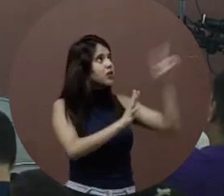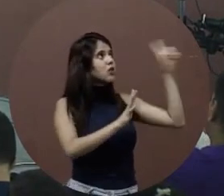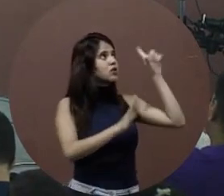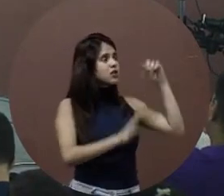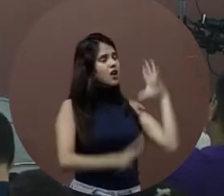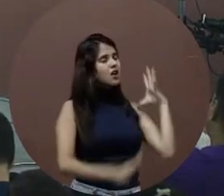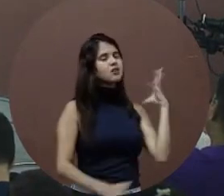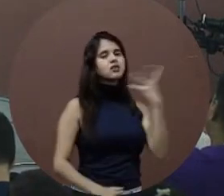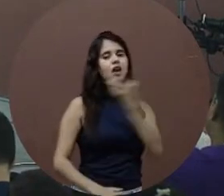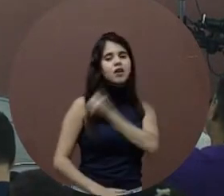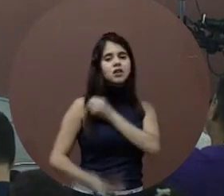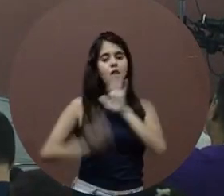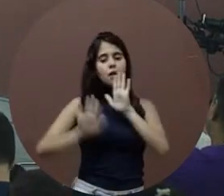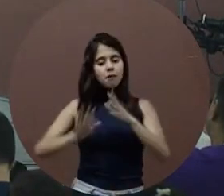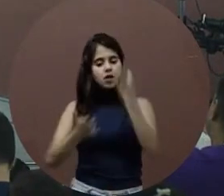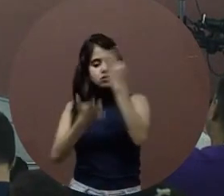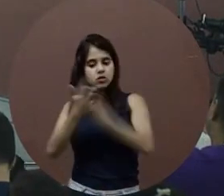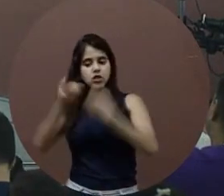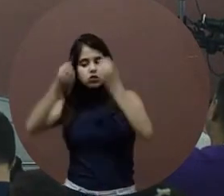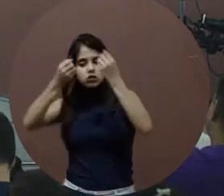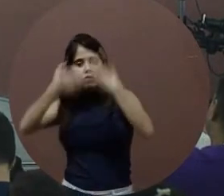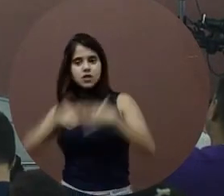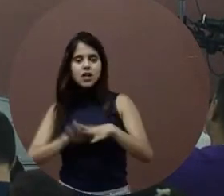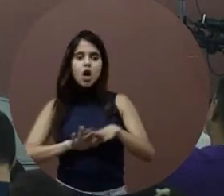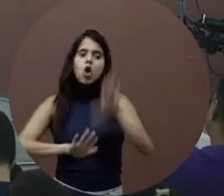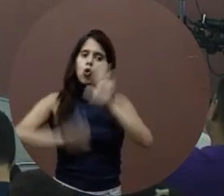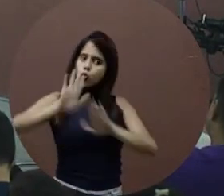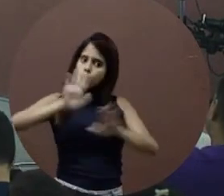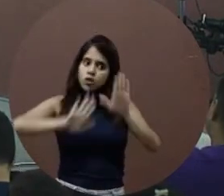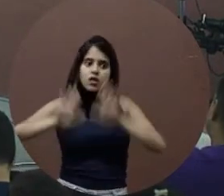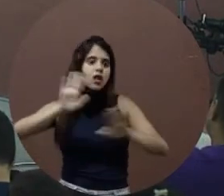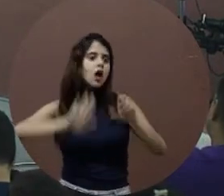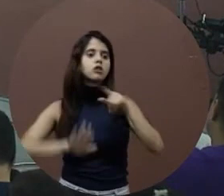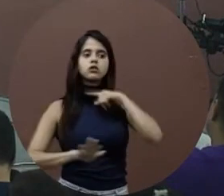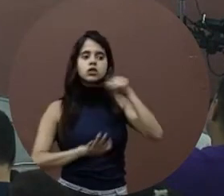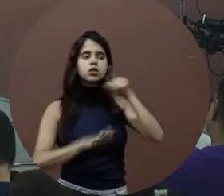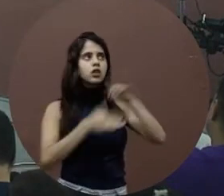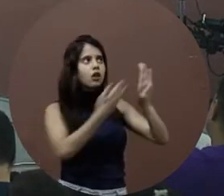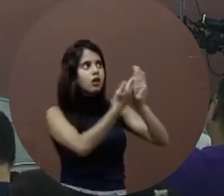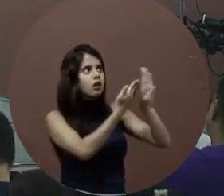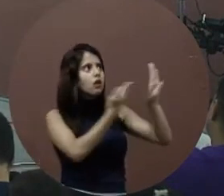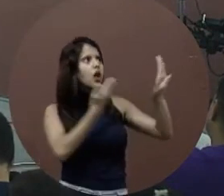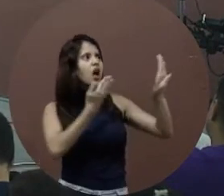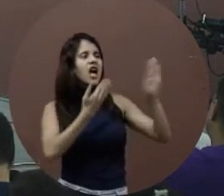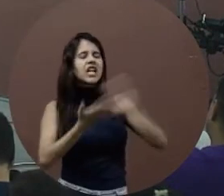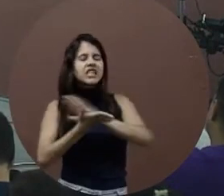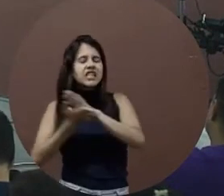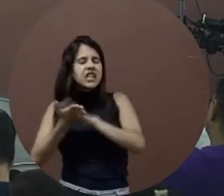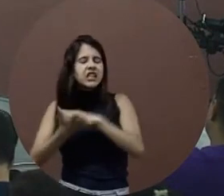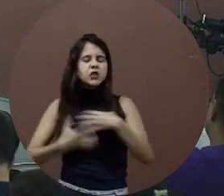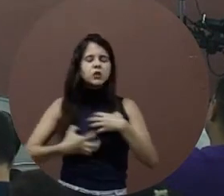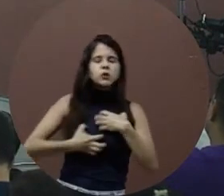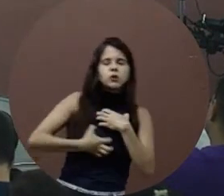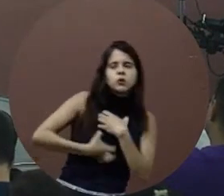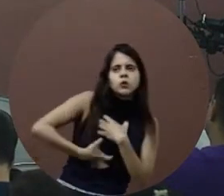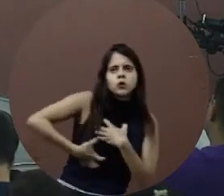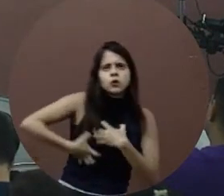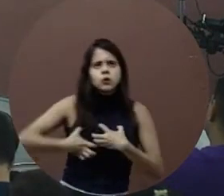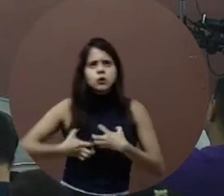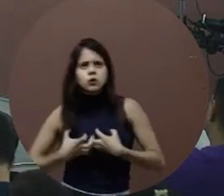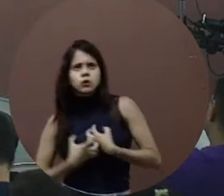ninguém fique afastado dessa graça transformadora. Que nenhuma raiz de amargura brotando perturbe e que muitos